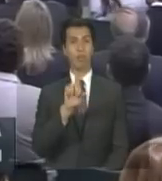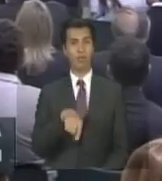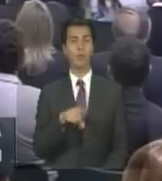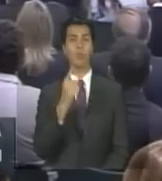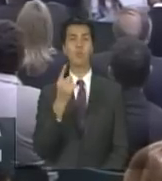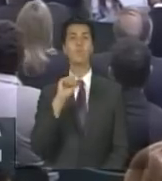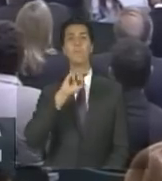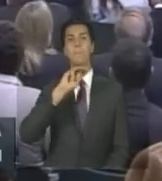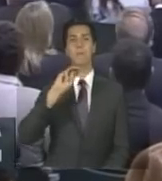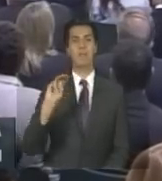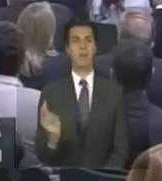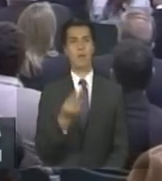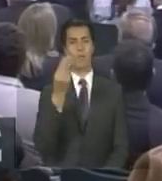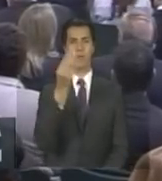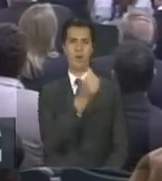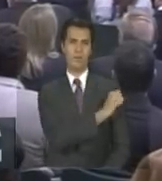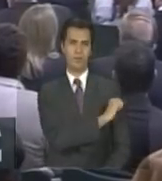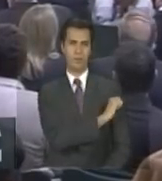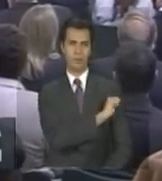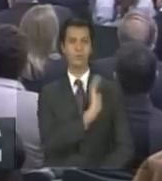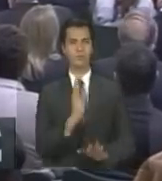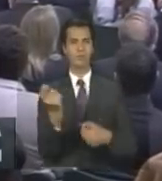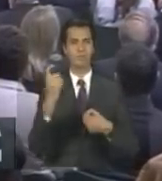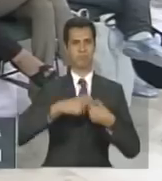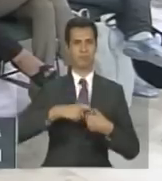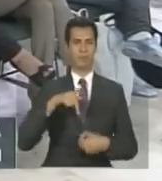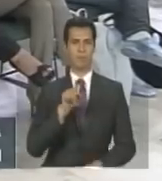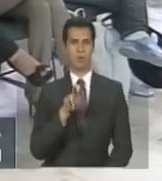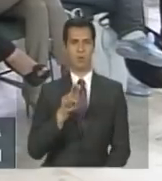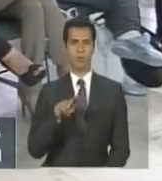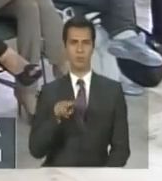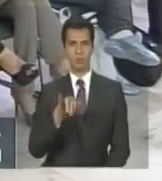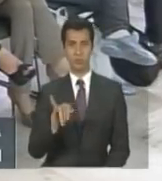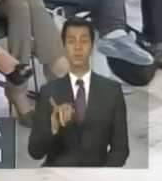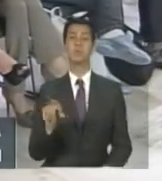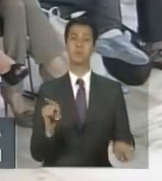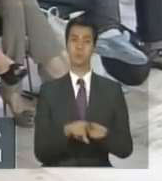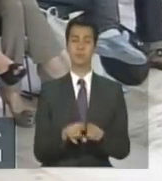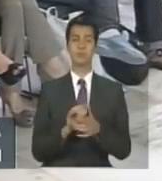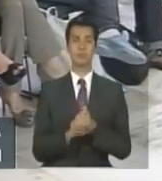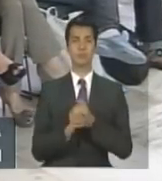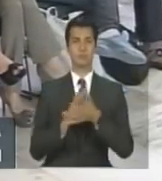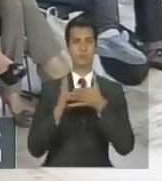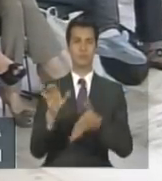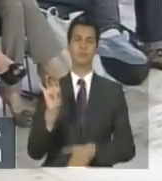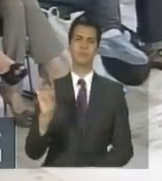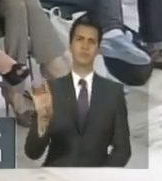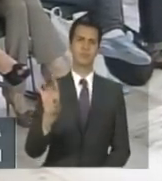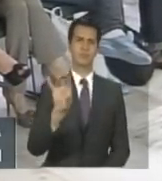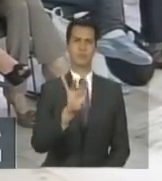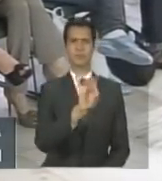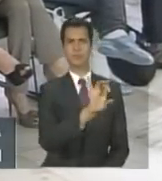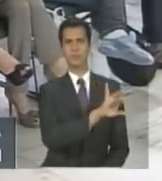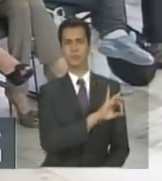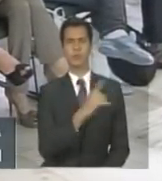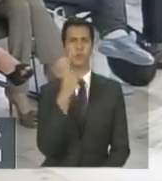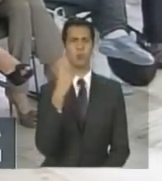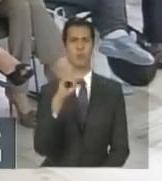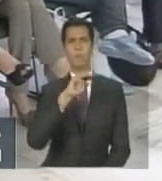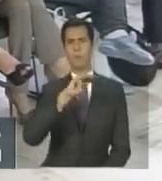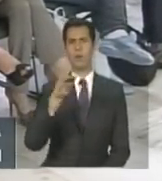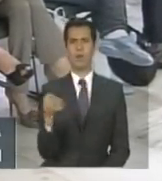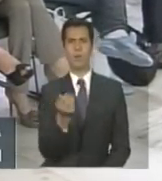ProUni, por intermédio de quem eu cumprimento cada um dos mais de 1 milhão